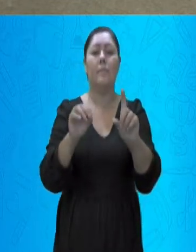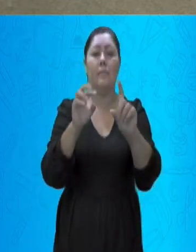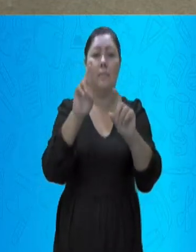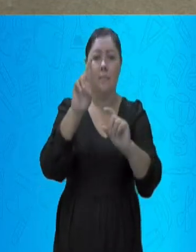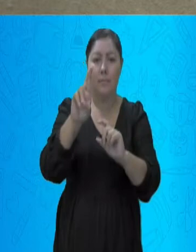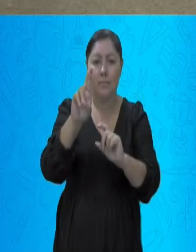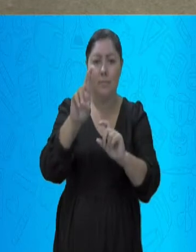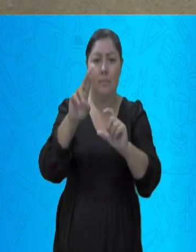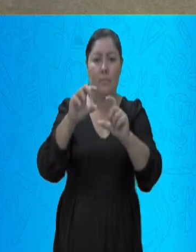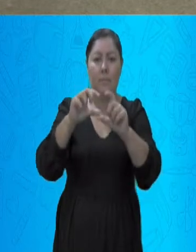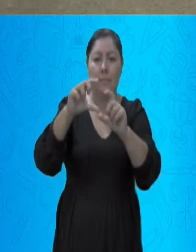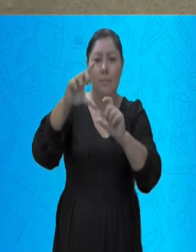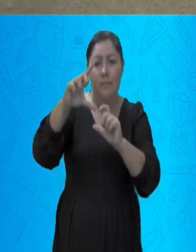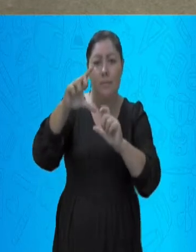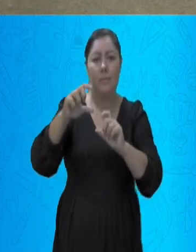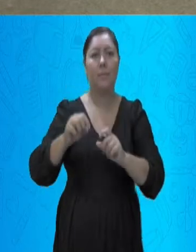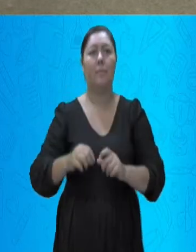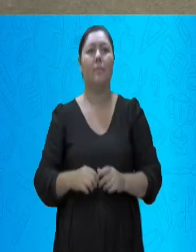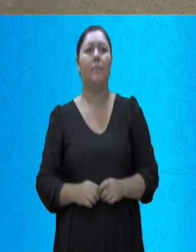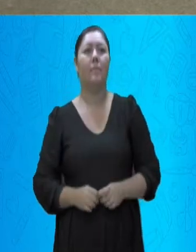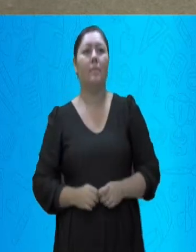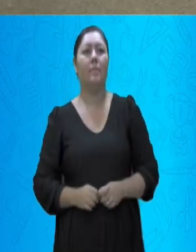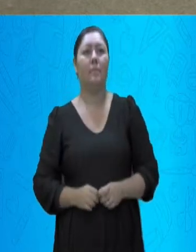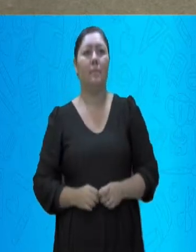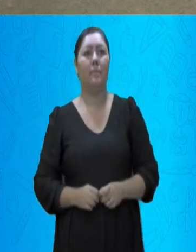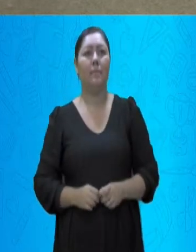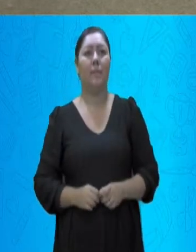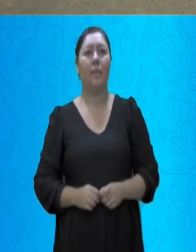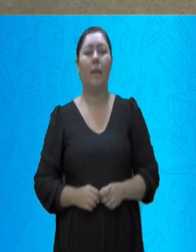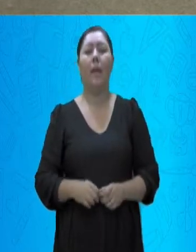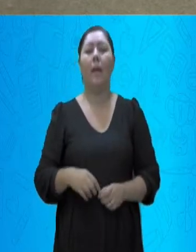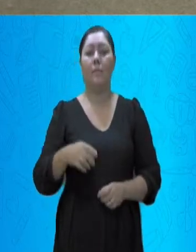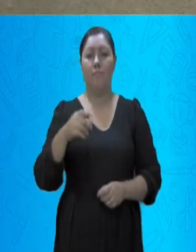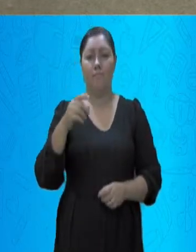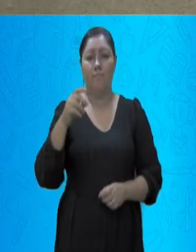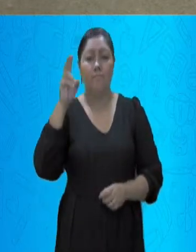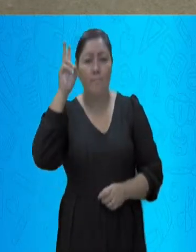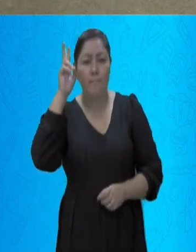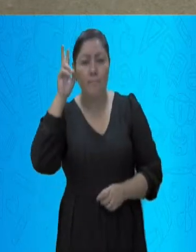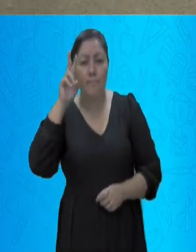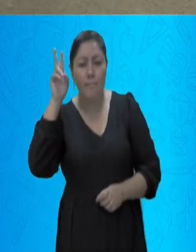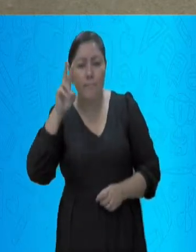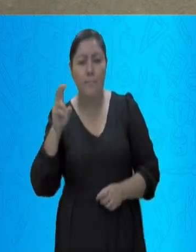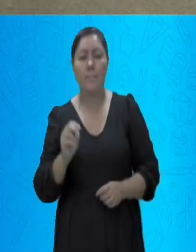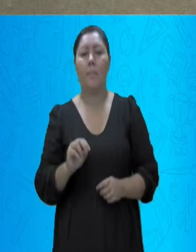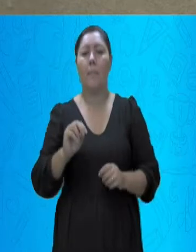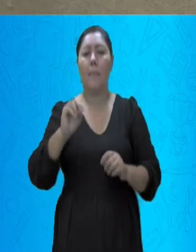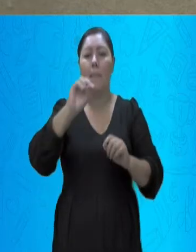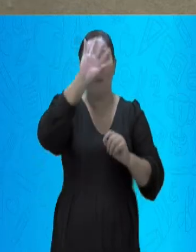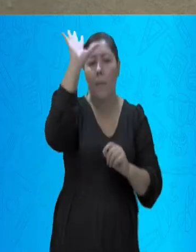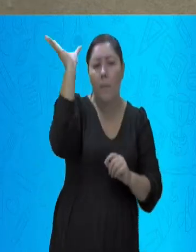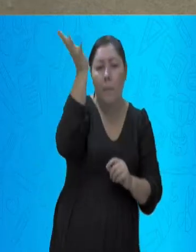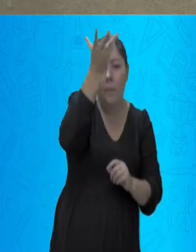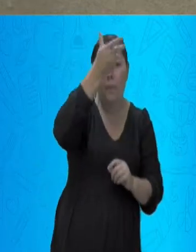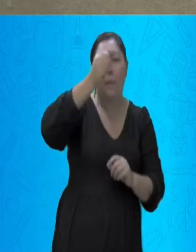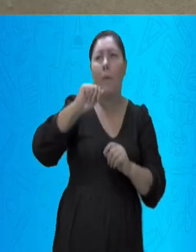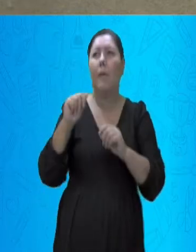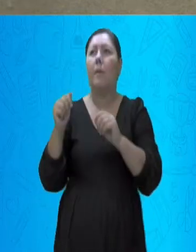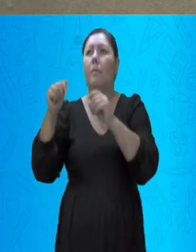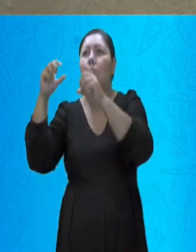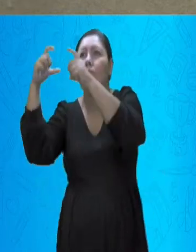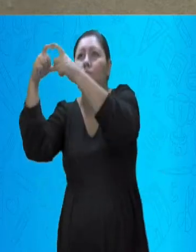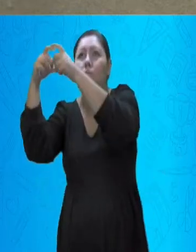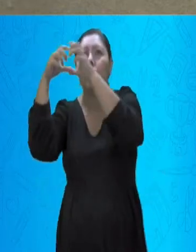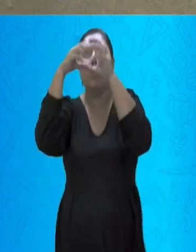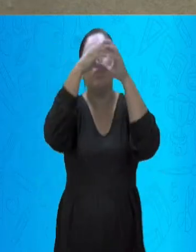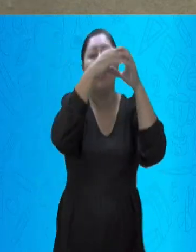tem vários outros planetas, mas o nome que foi dado ao nosso planeta é planeta Terra, então é um nome próprio do